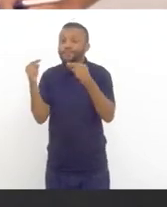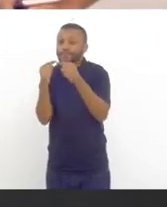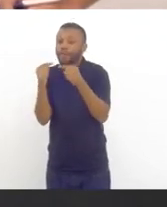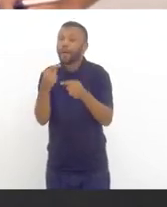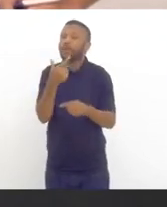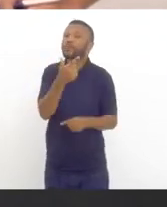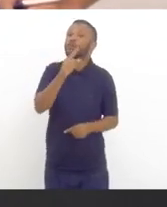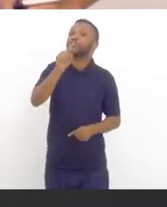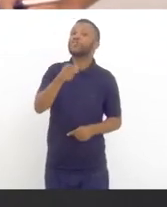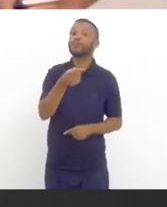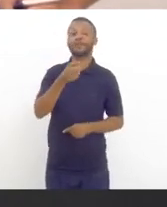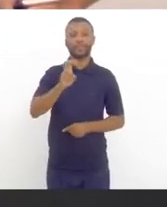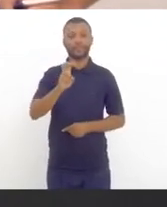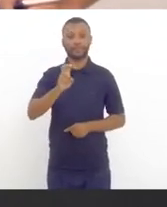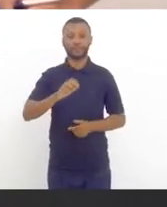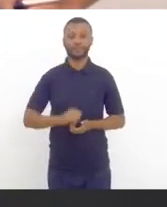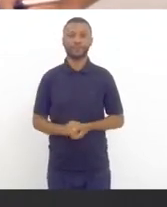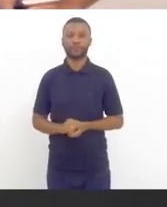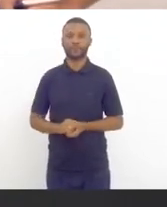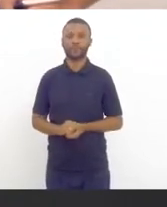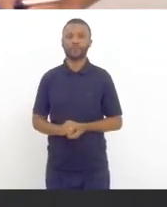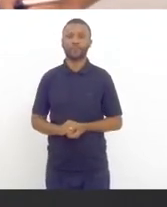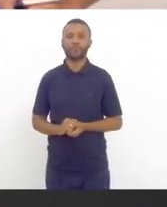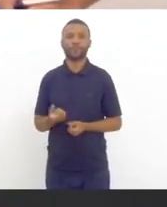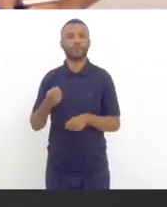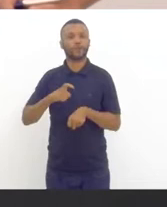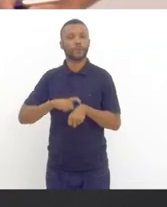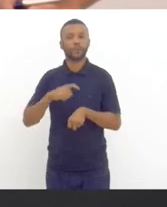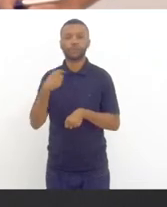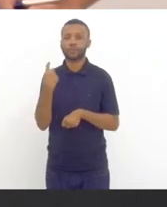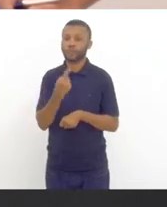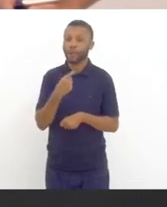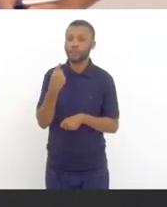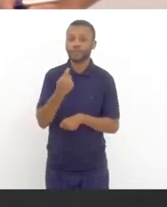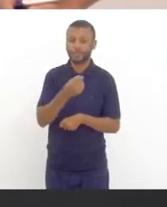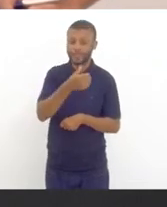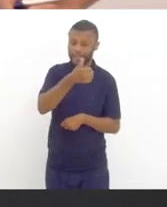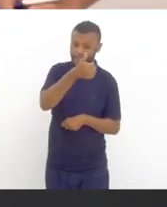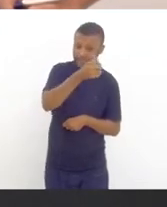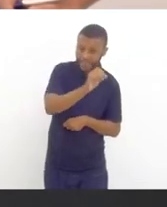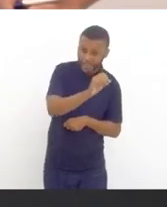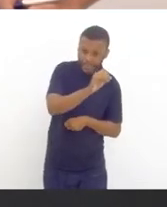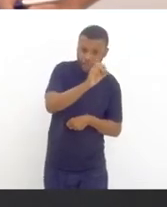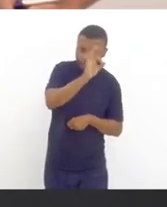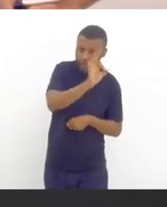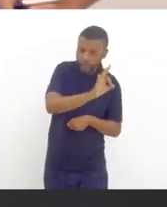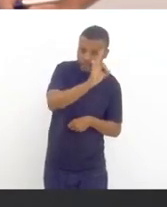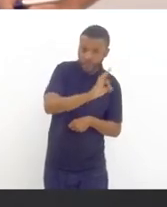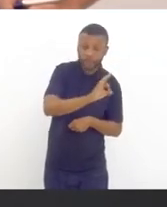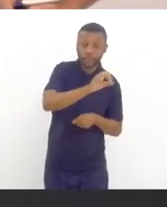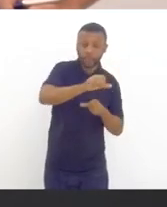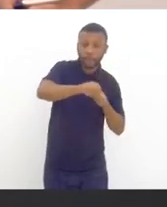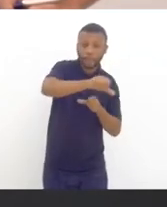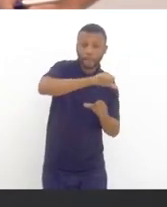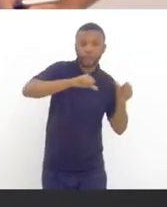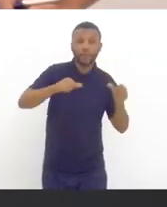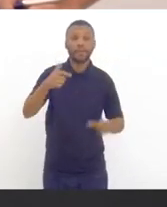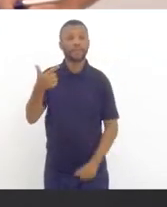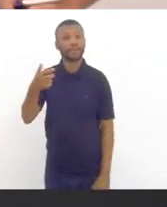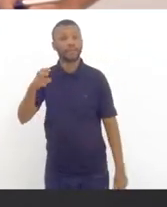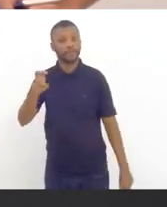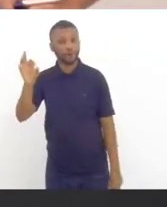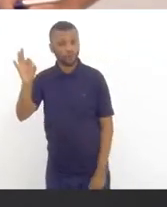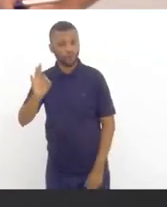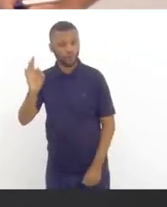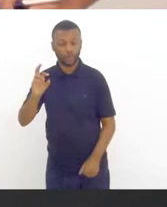2,5. Né? Quando a gente passa de 10 para 25, a relação é de 15